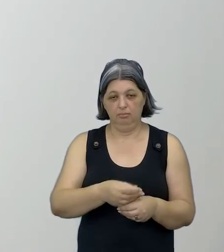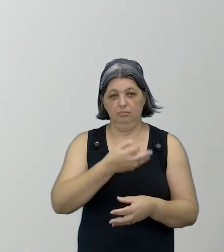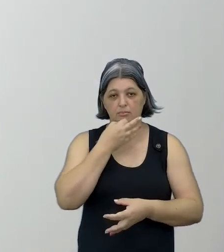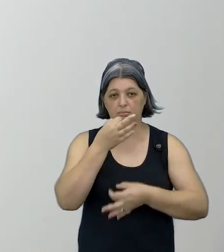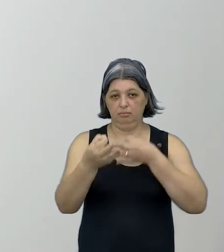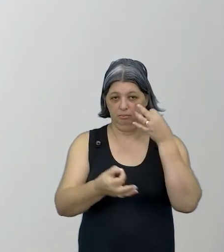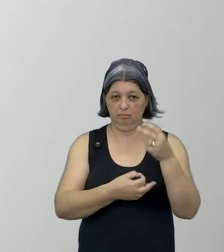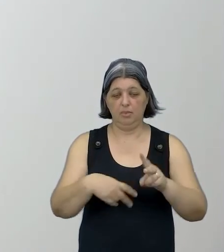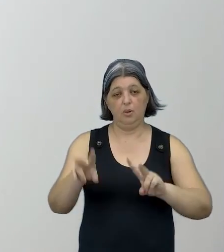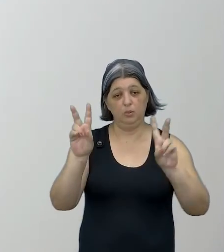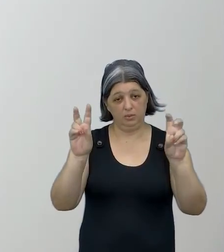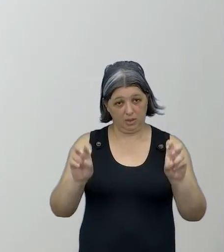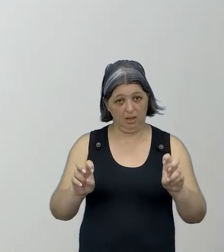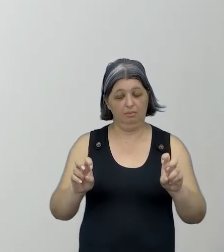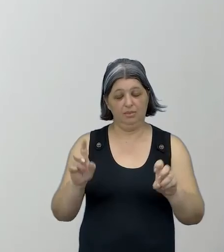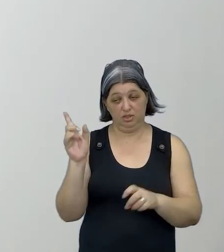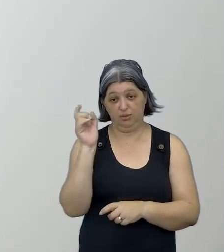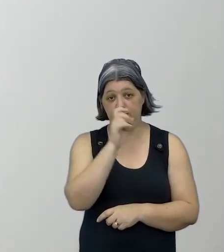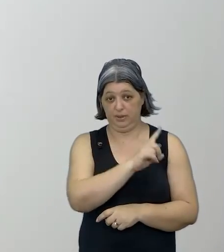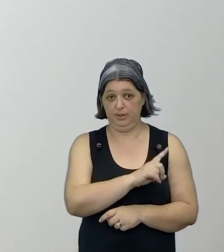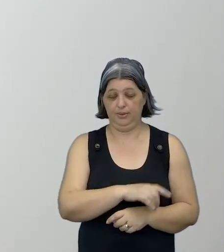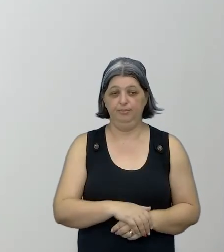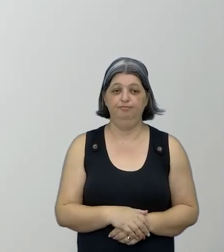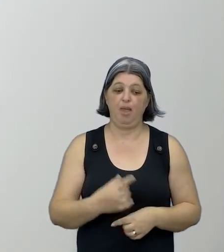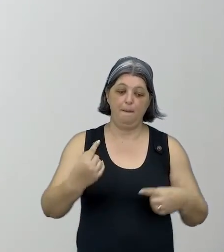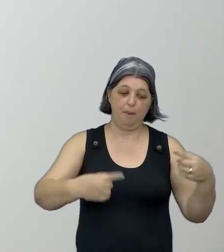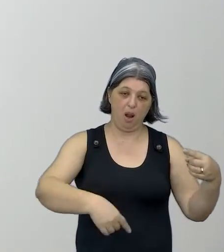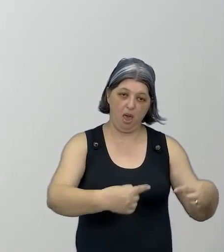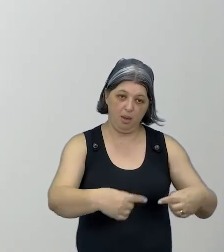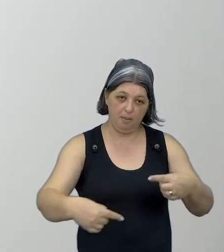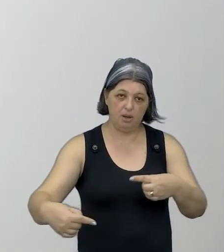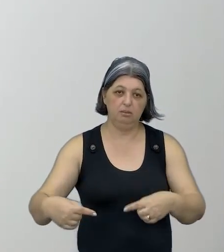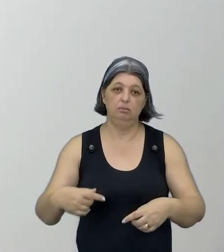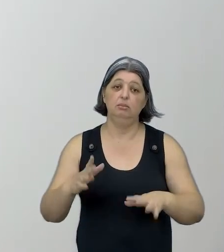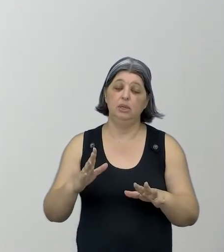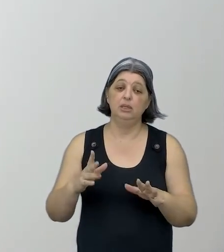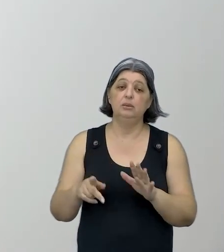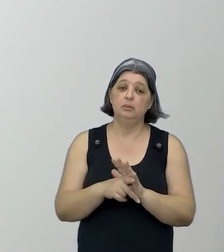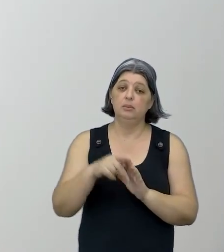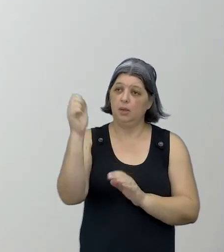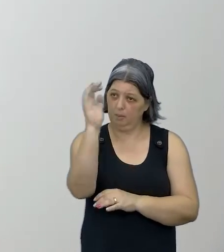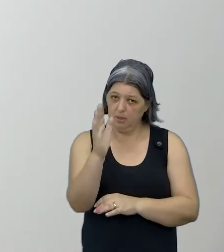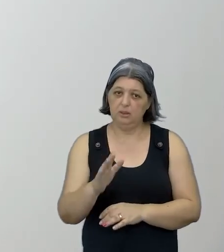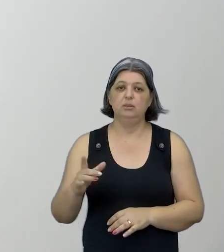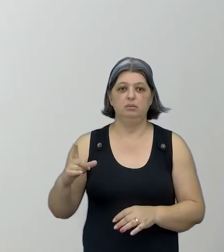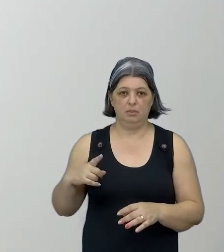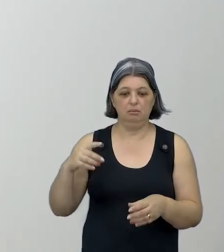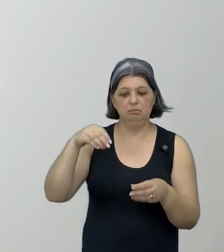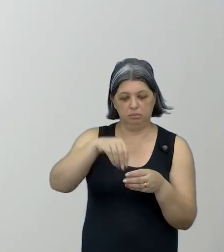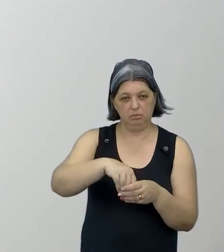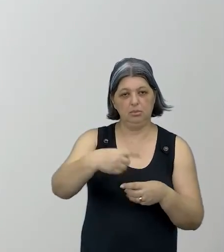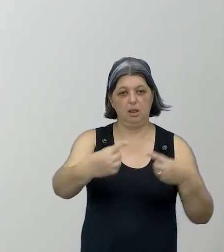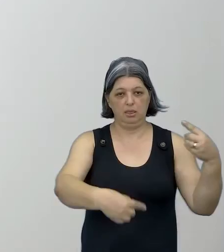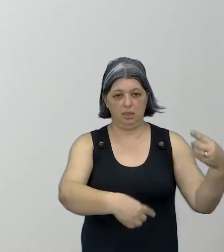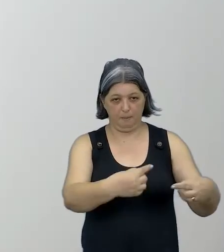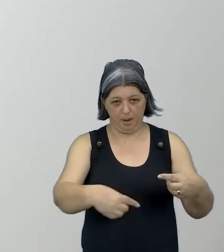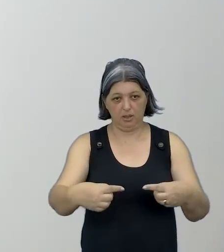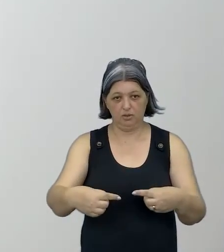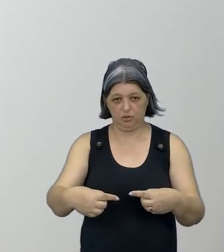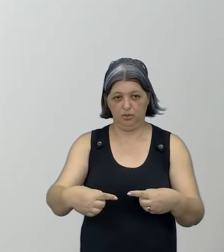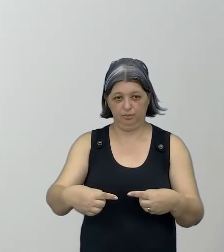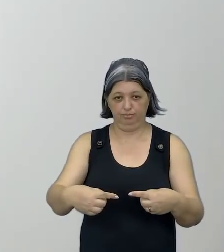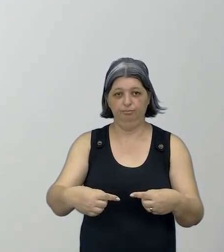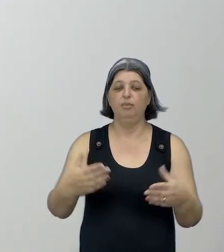é um assunto polêmico, mas o Brasil está profundamente inserido nesses debates, inclusive